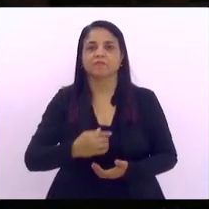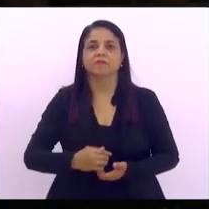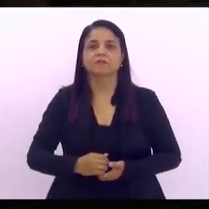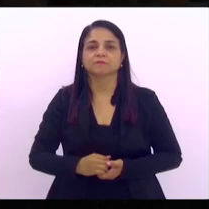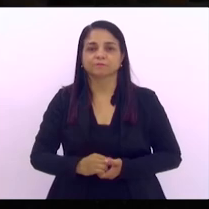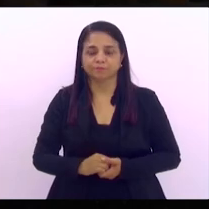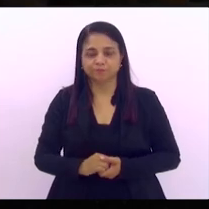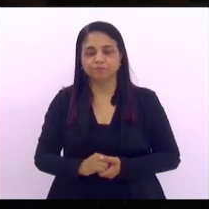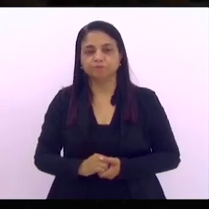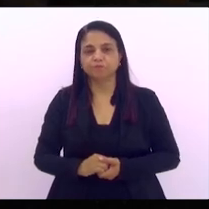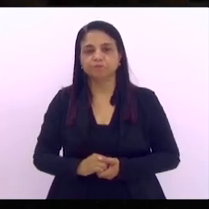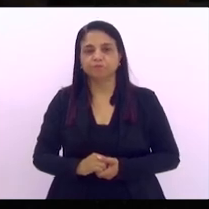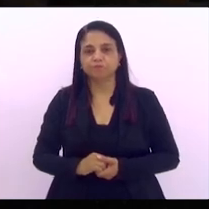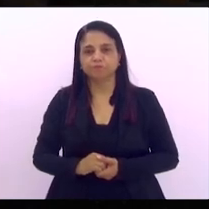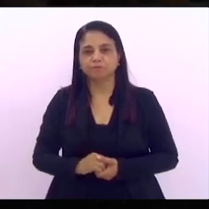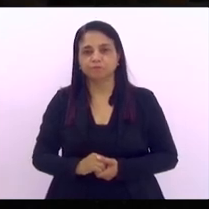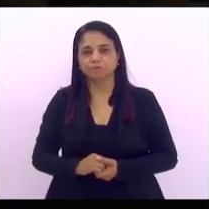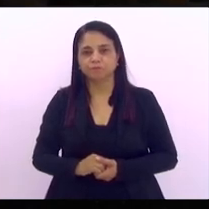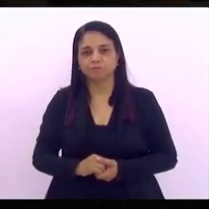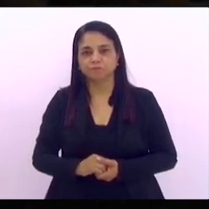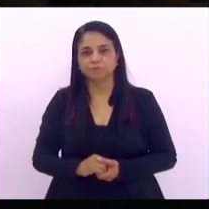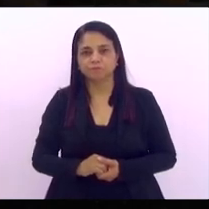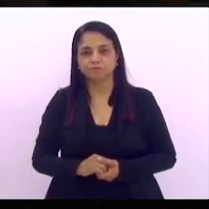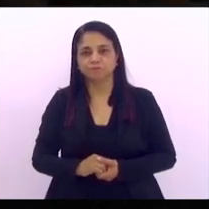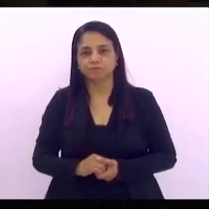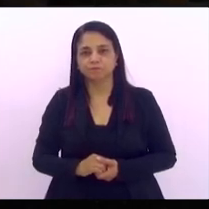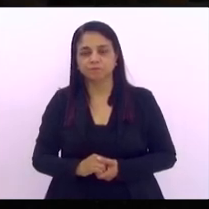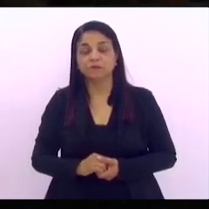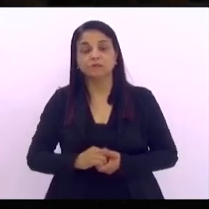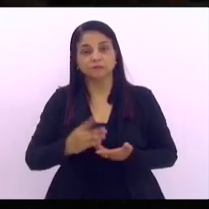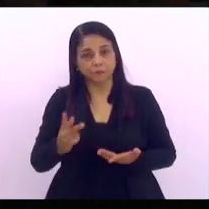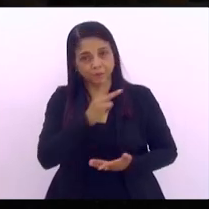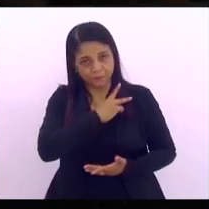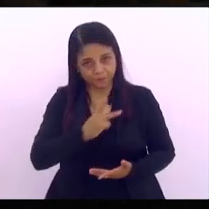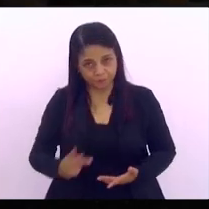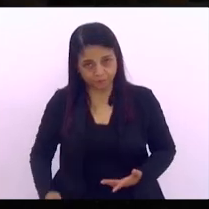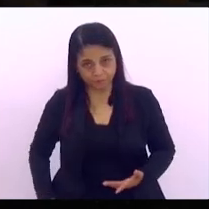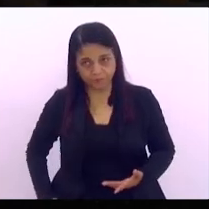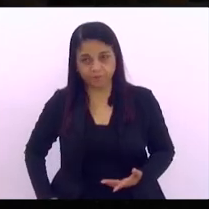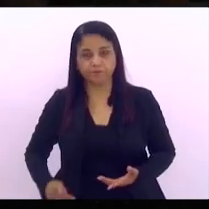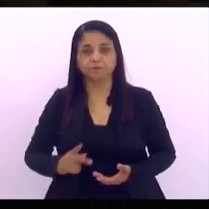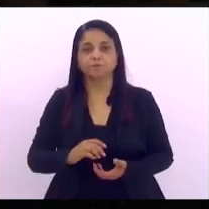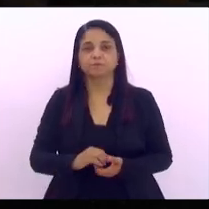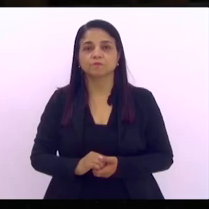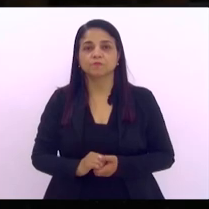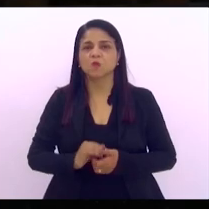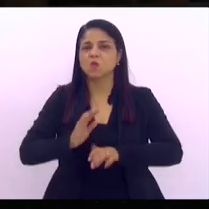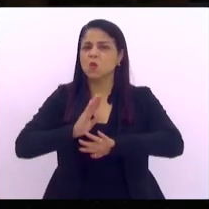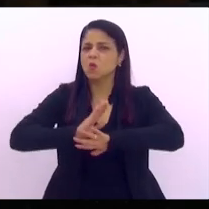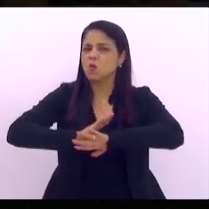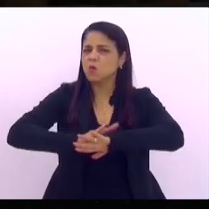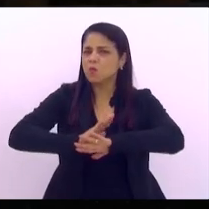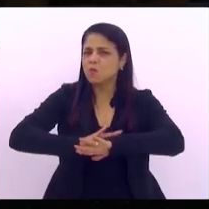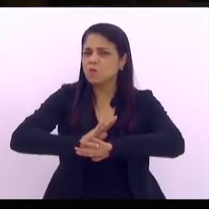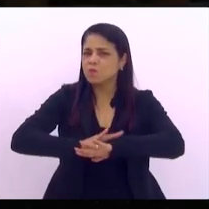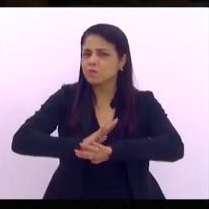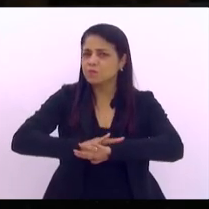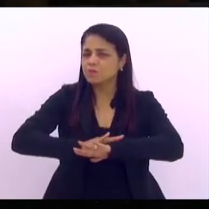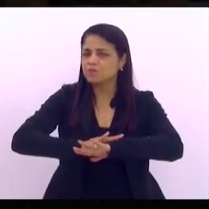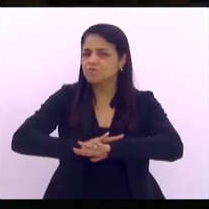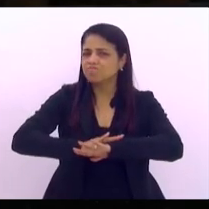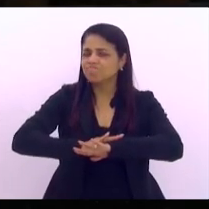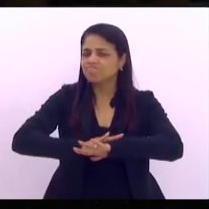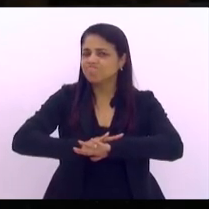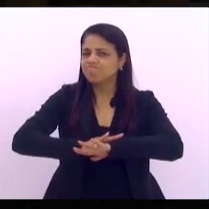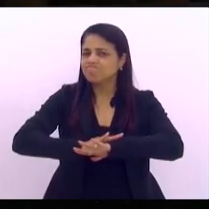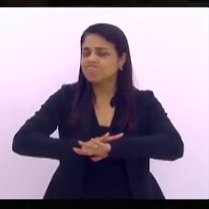deficiência auditiva. Mas, senhor presidente, o momento é de